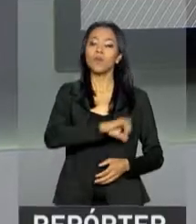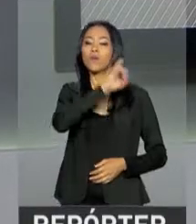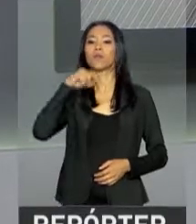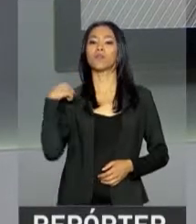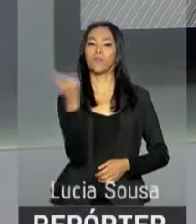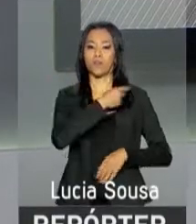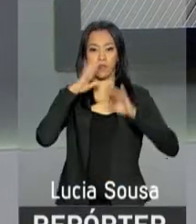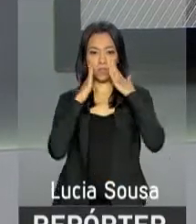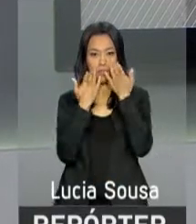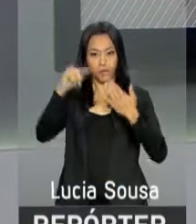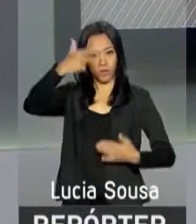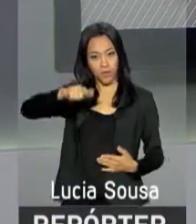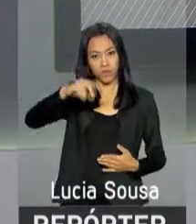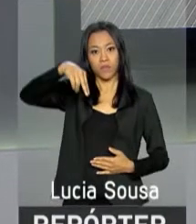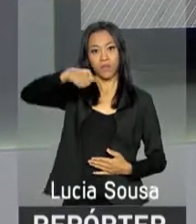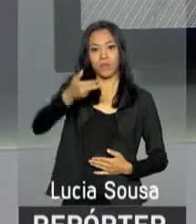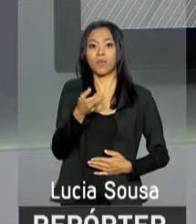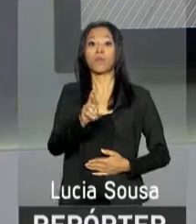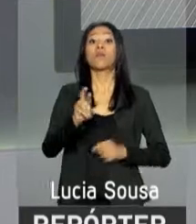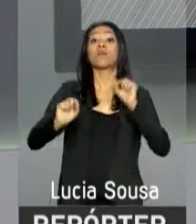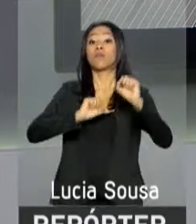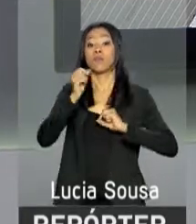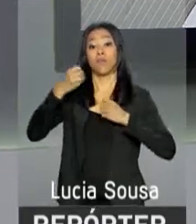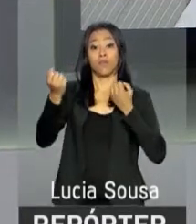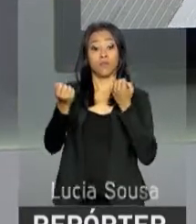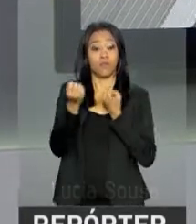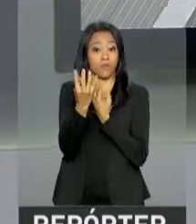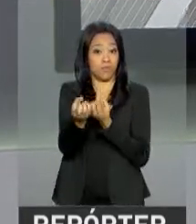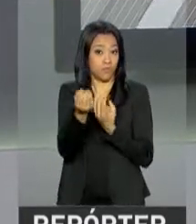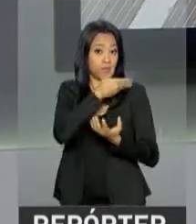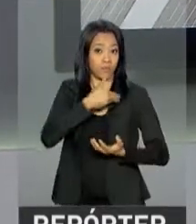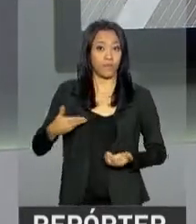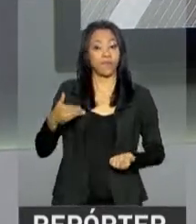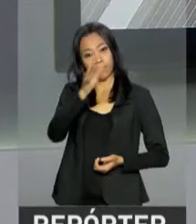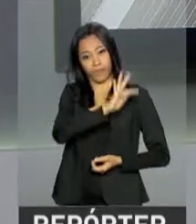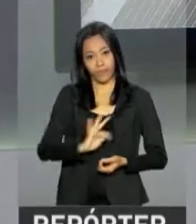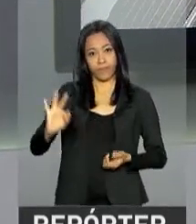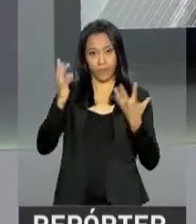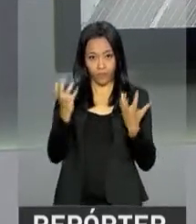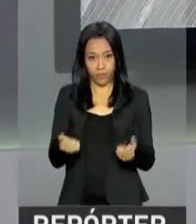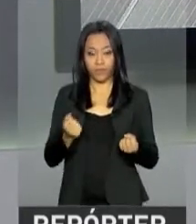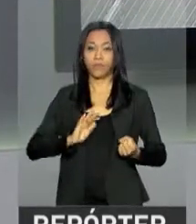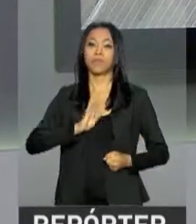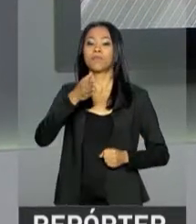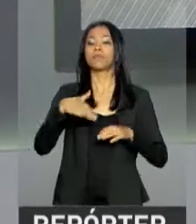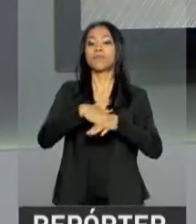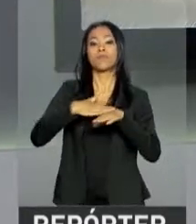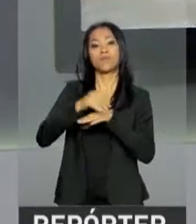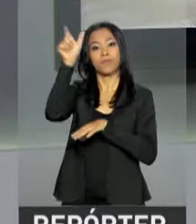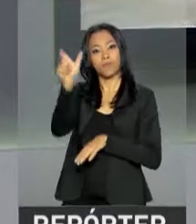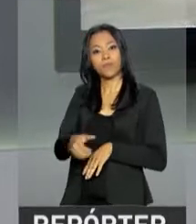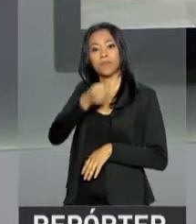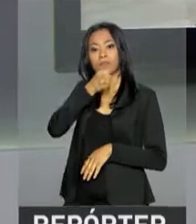continuar no ar mais uma edição do Repórter NBR e as notícias do governo federal. Vamos agora falar ao vivo com o repórter Ney Pereira. Ele está lá